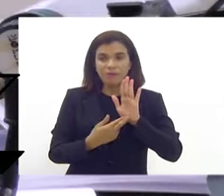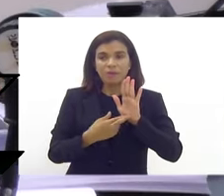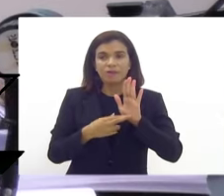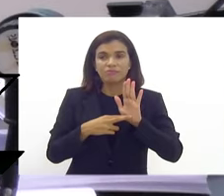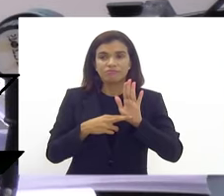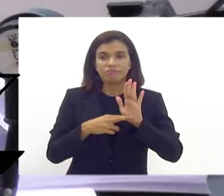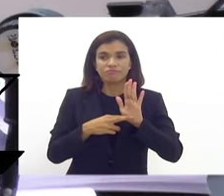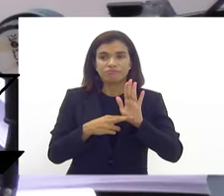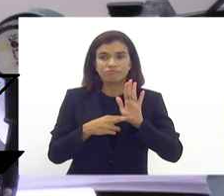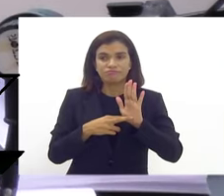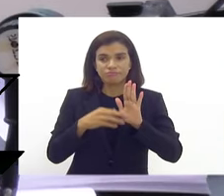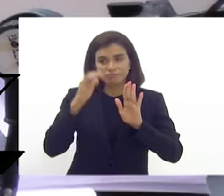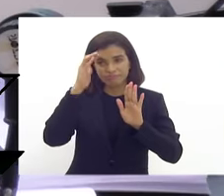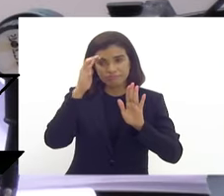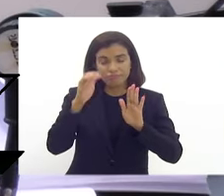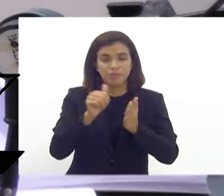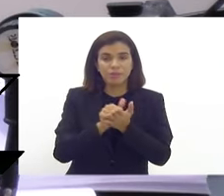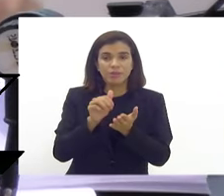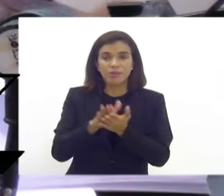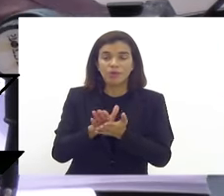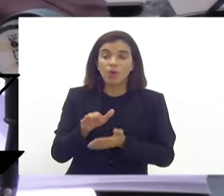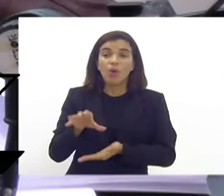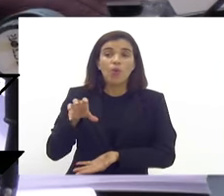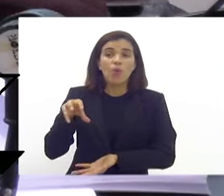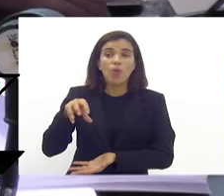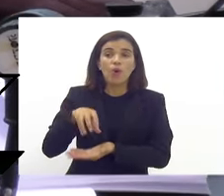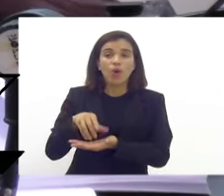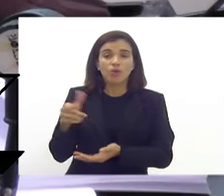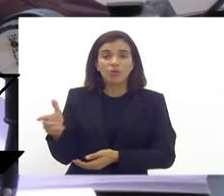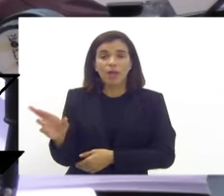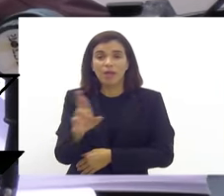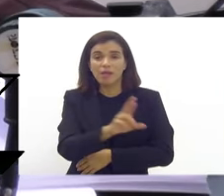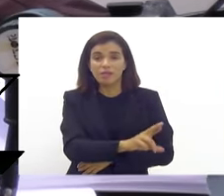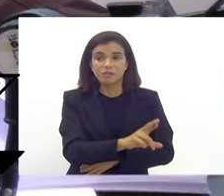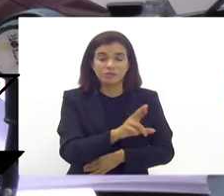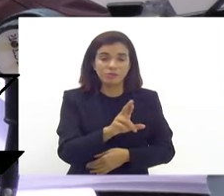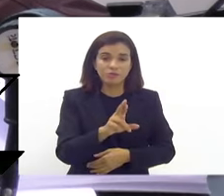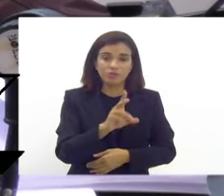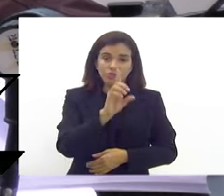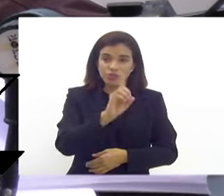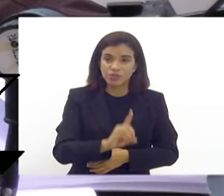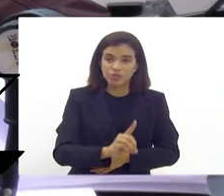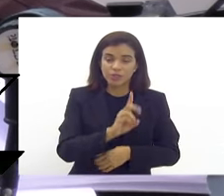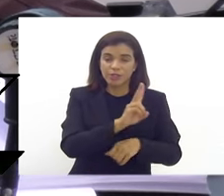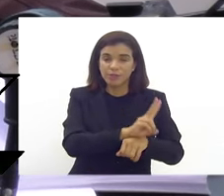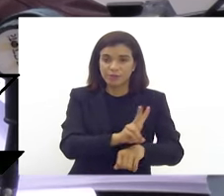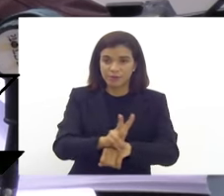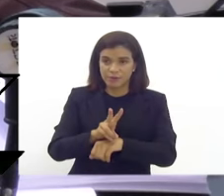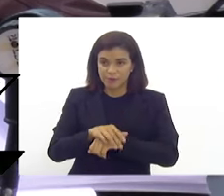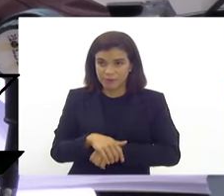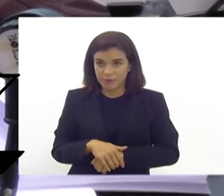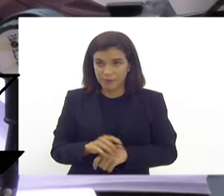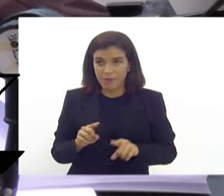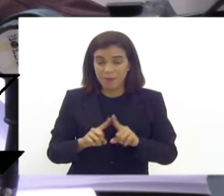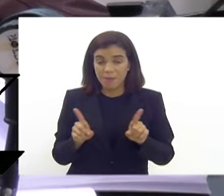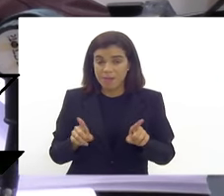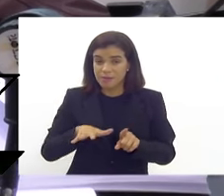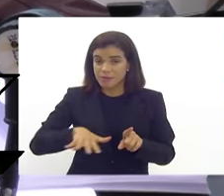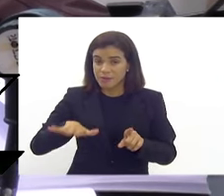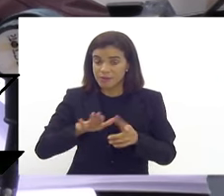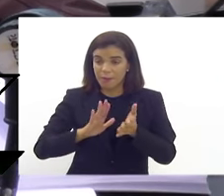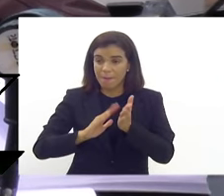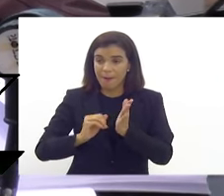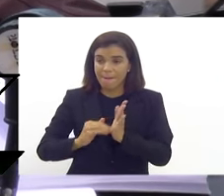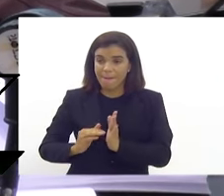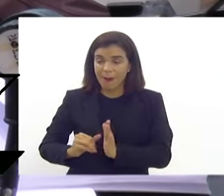infração órgão licenciador não oferece resposta aos deveres fundamentais de proteção nas situações de omissão ou